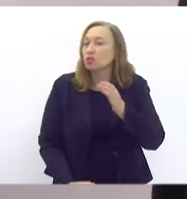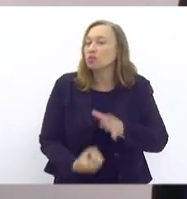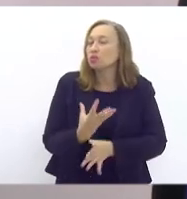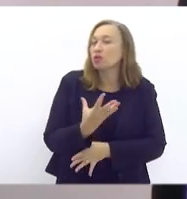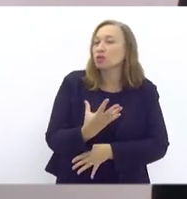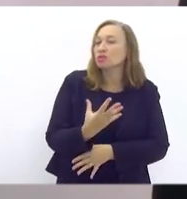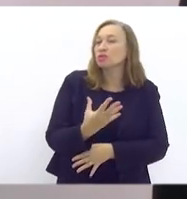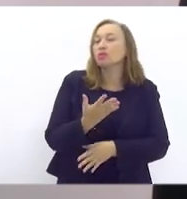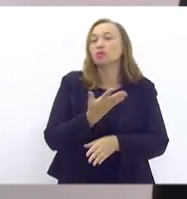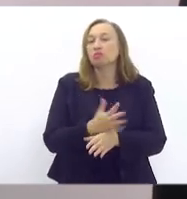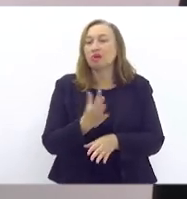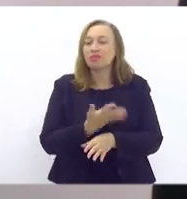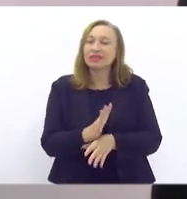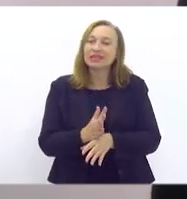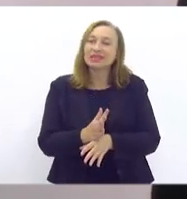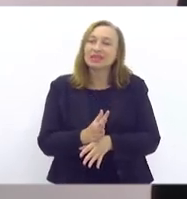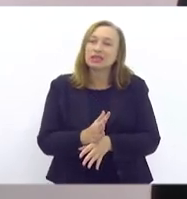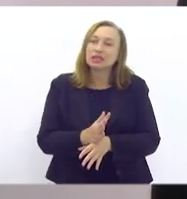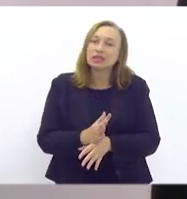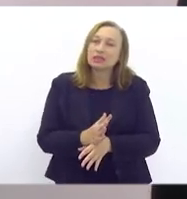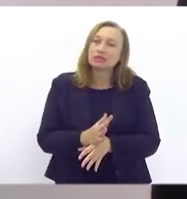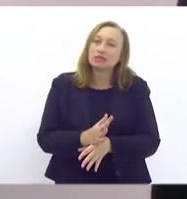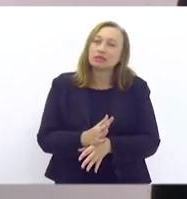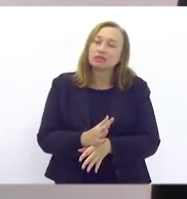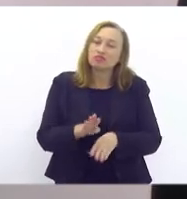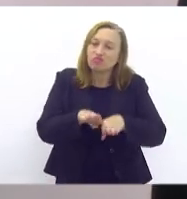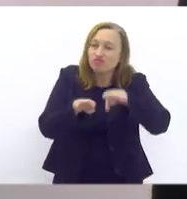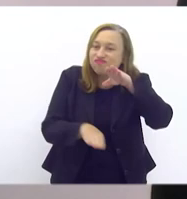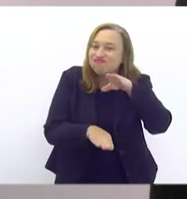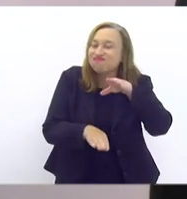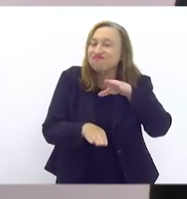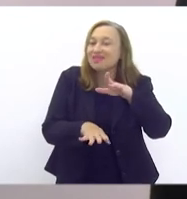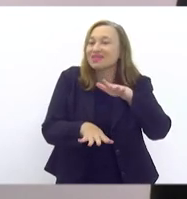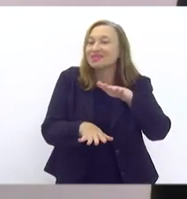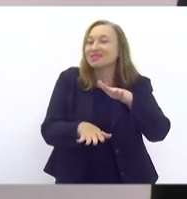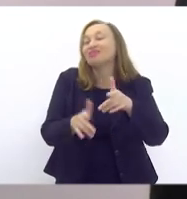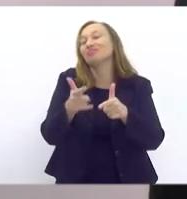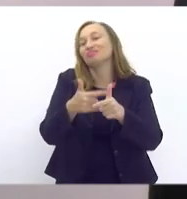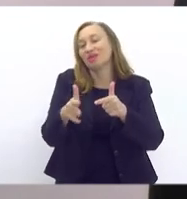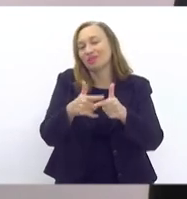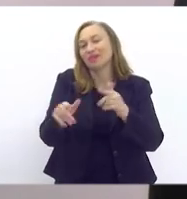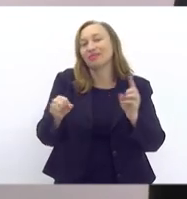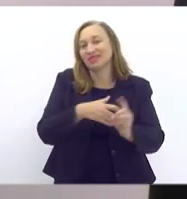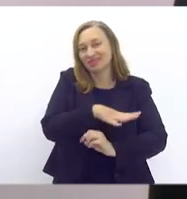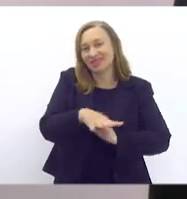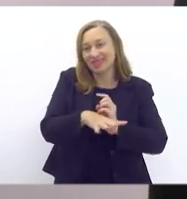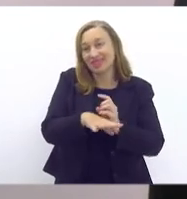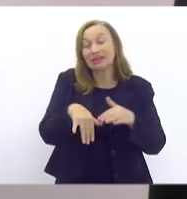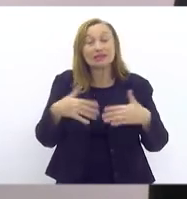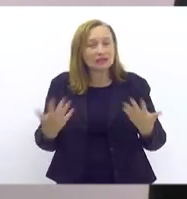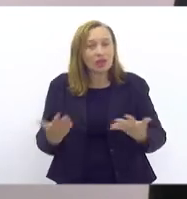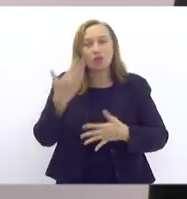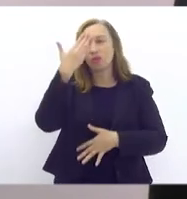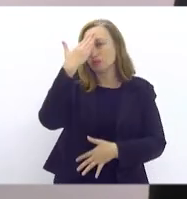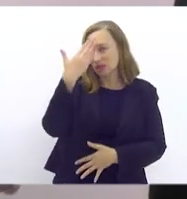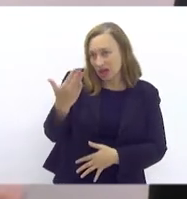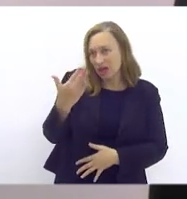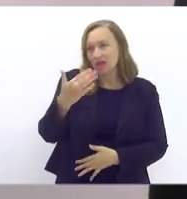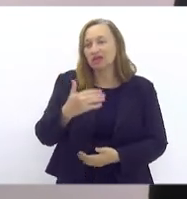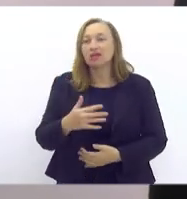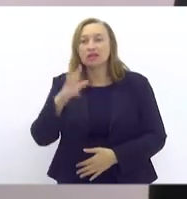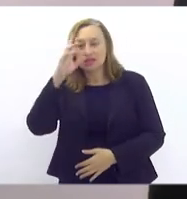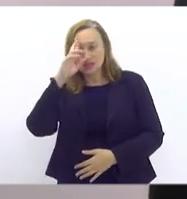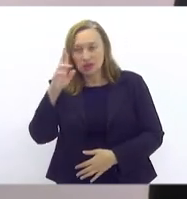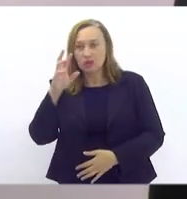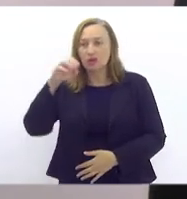numa prática extremamente eh desigual os problemas da nossa sociedade então muito obrigado senhor